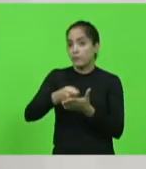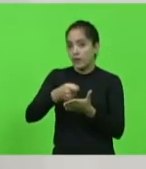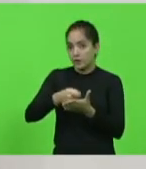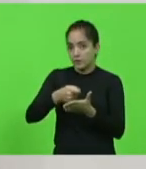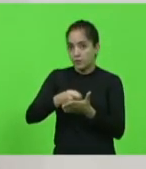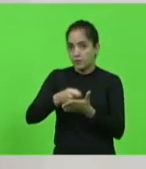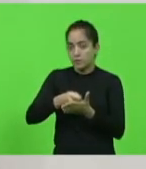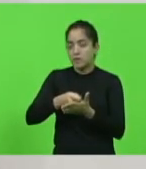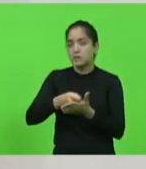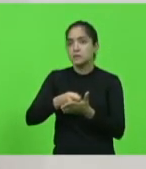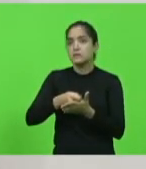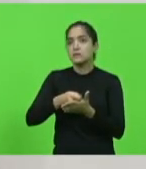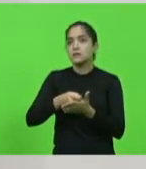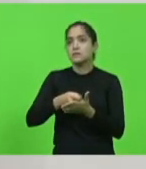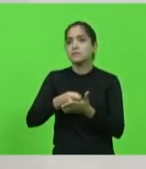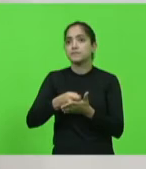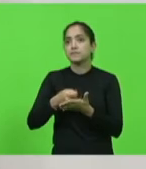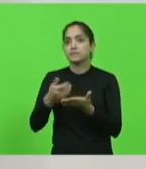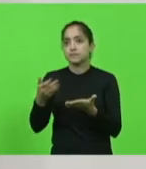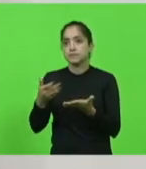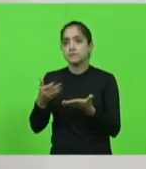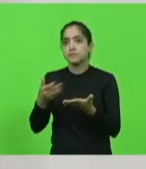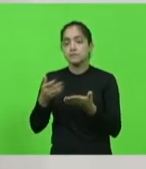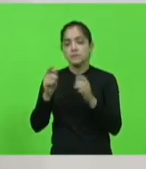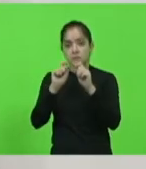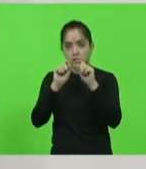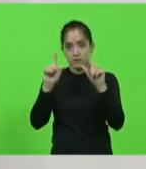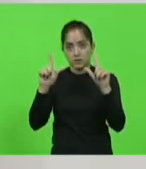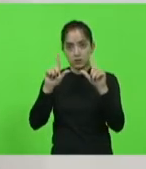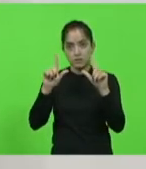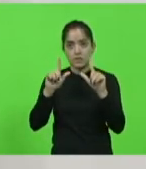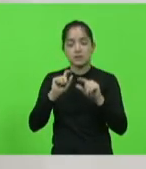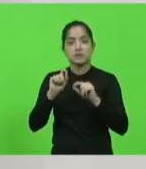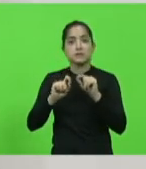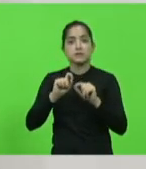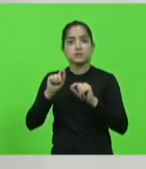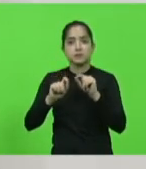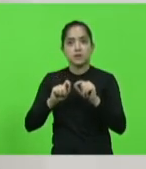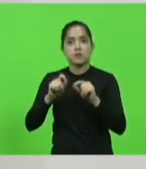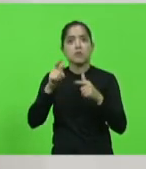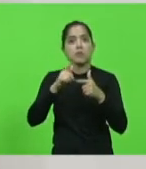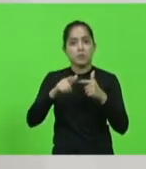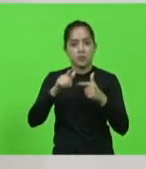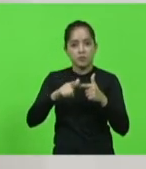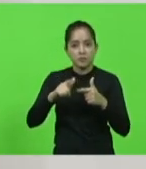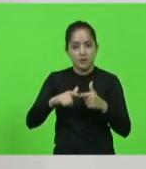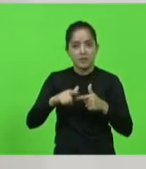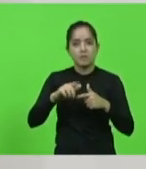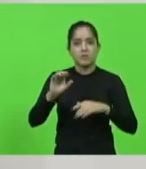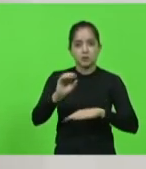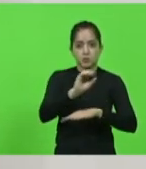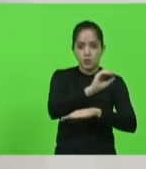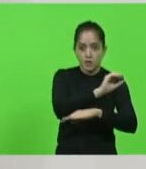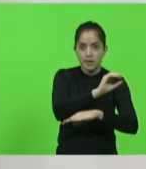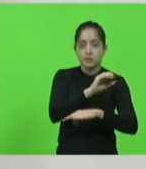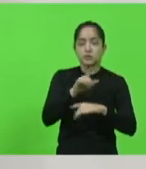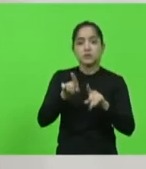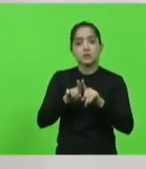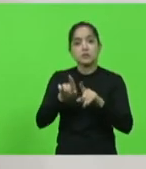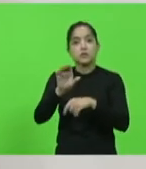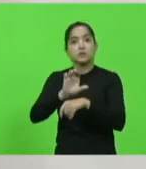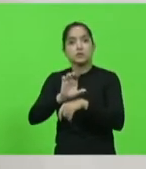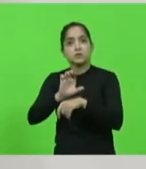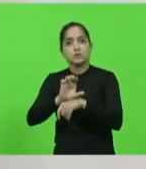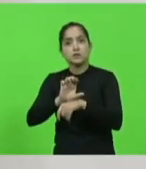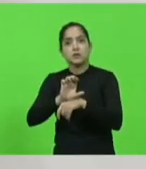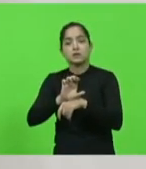que está chamando muita atenção, e é um problema que principalmente nós do Oeste estamos sentindo, mas é do Estado inteiro, que é com